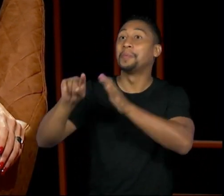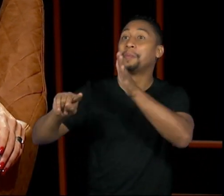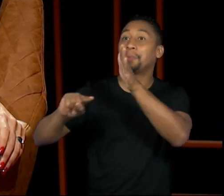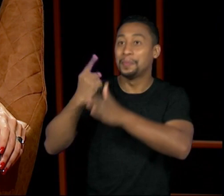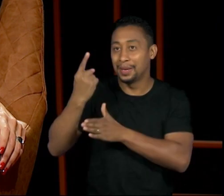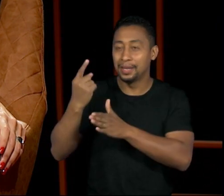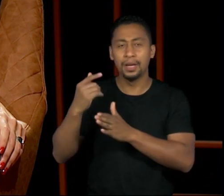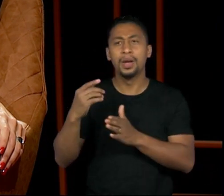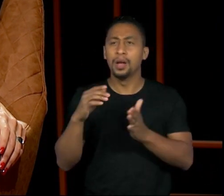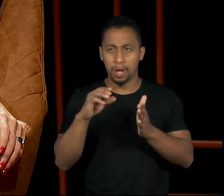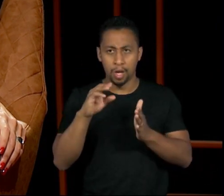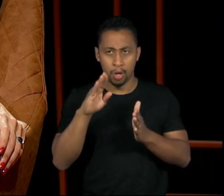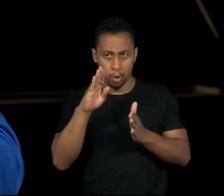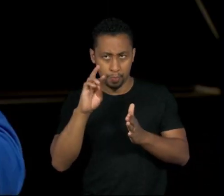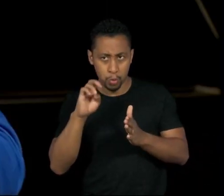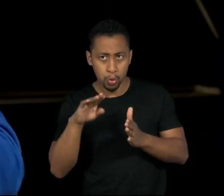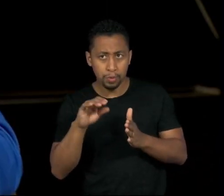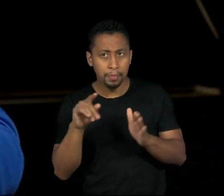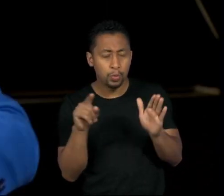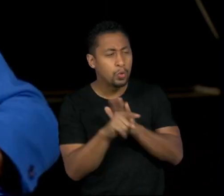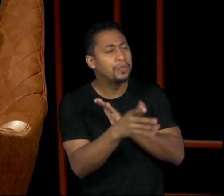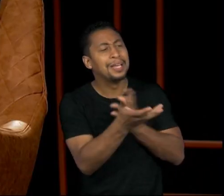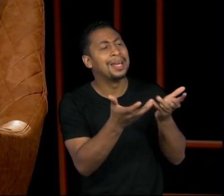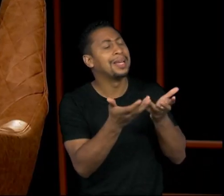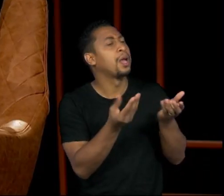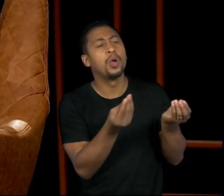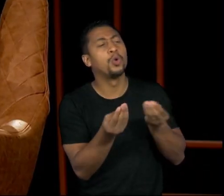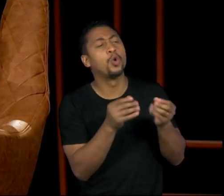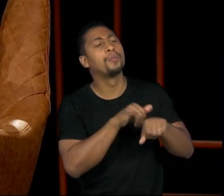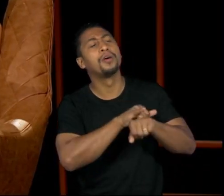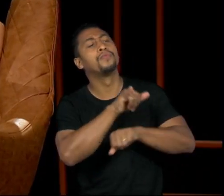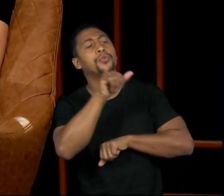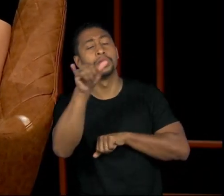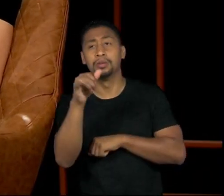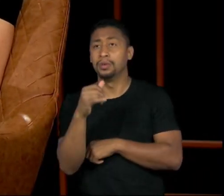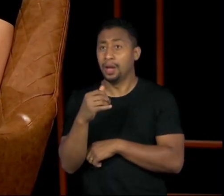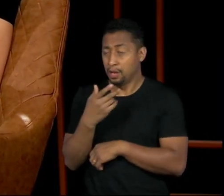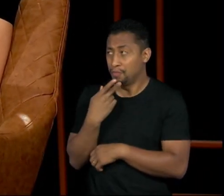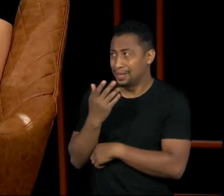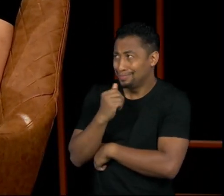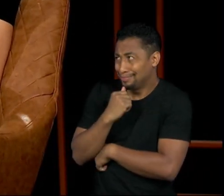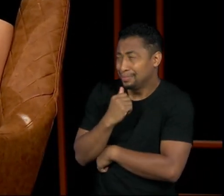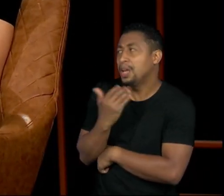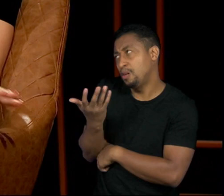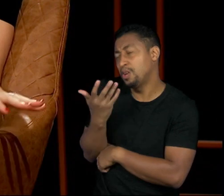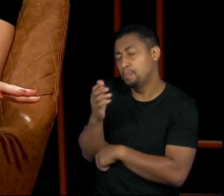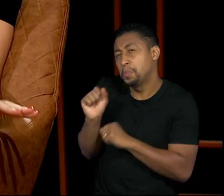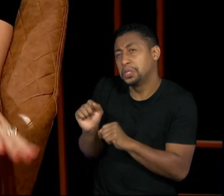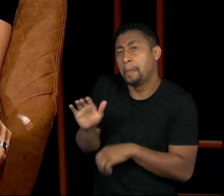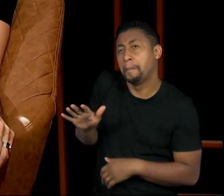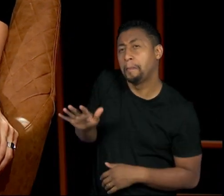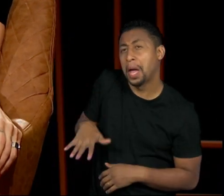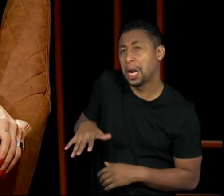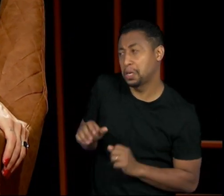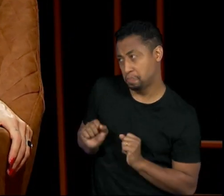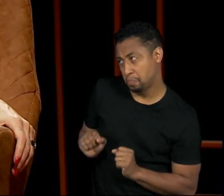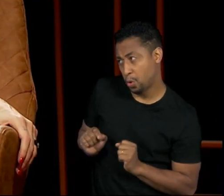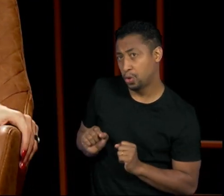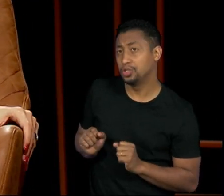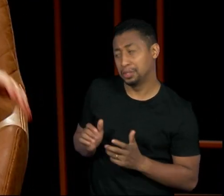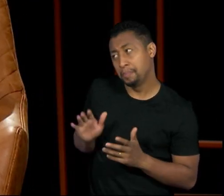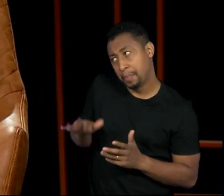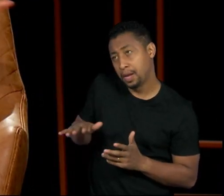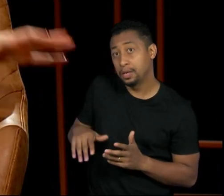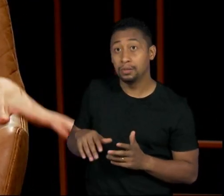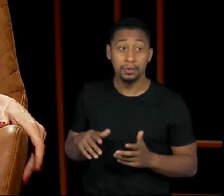mais barata, porque na minha cabeça a ponte aérea era tipo o voo internacional, tinha a classe mais cara. Ele falou, não, a ponte aérea é só a classe mais